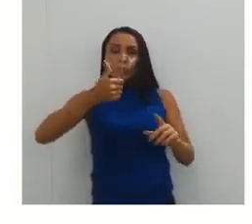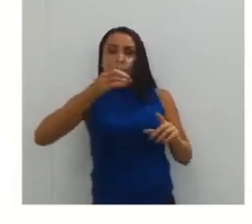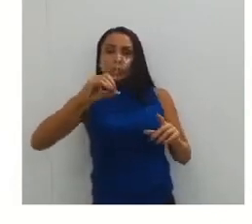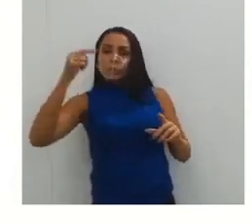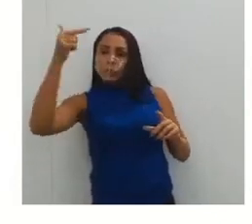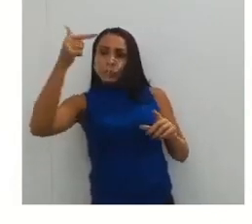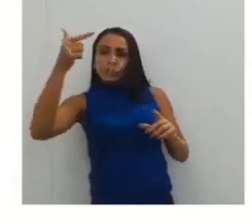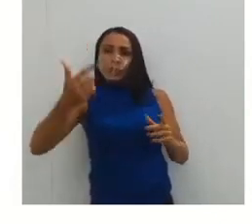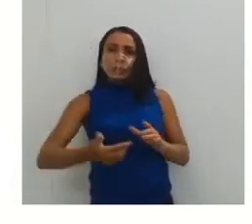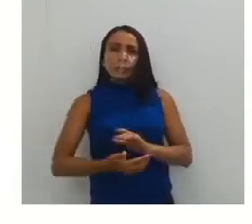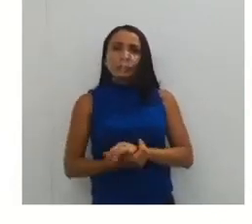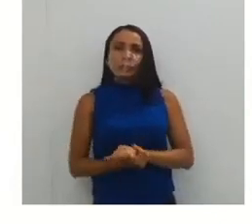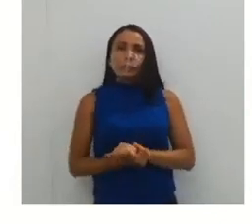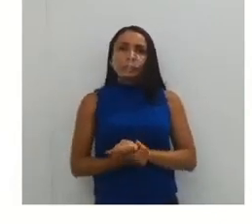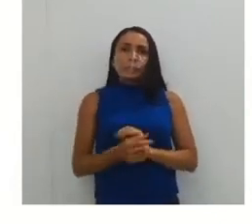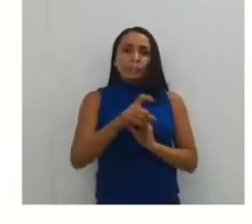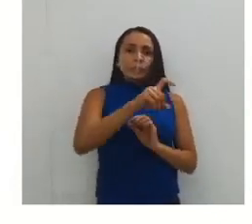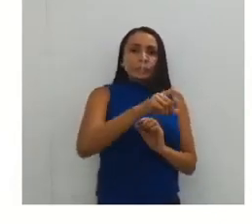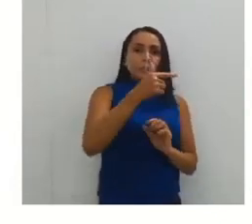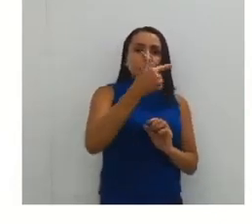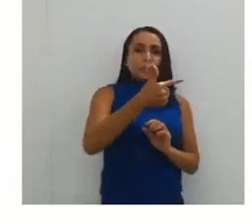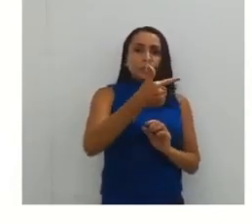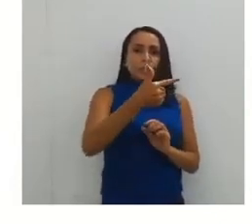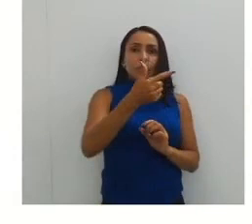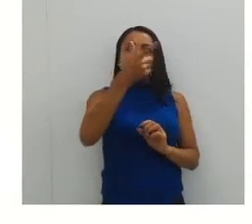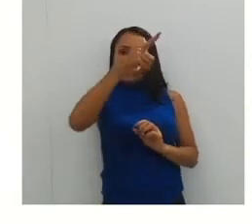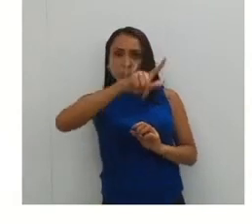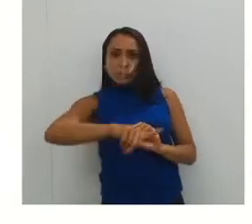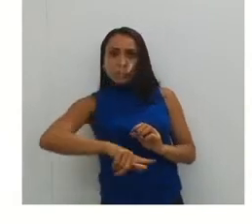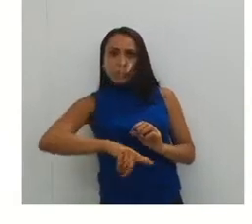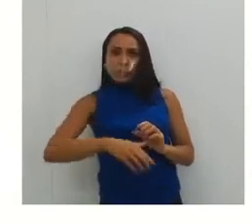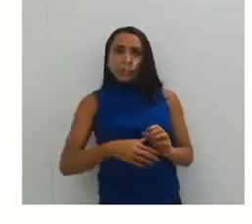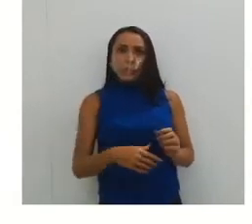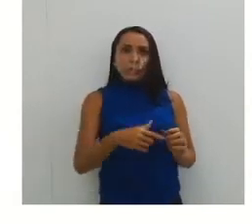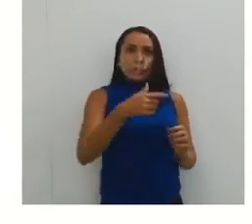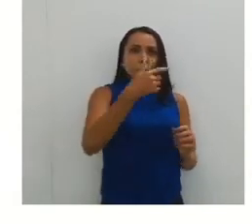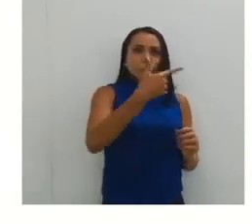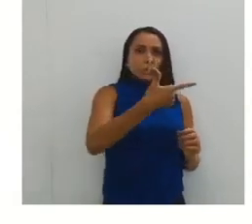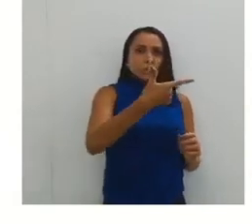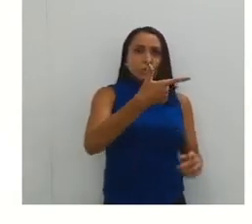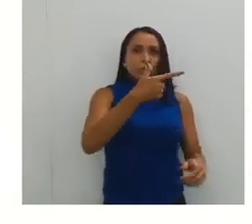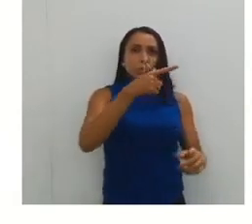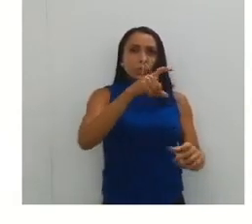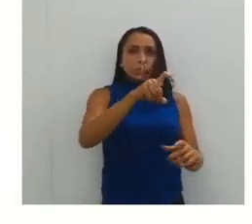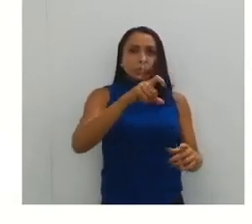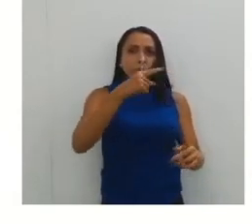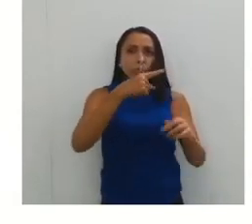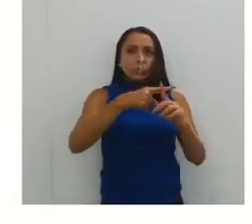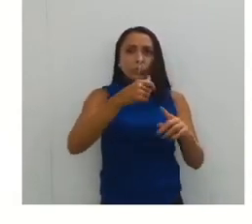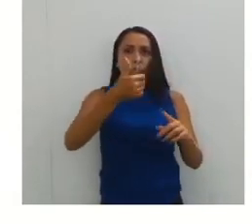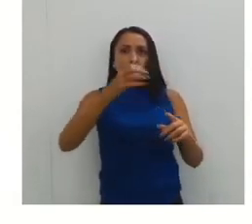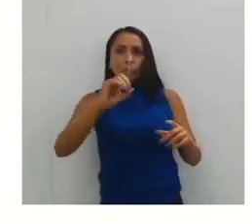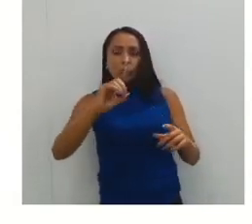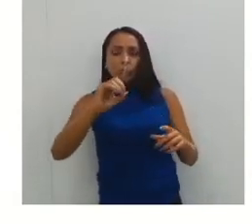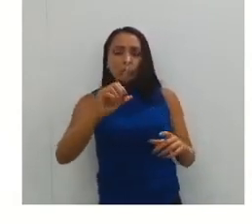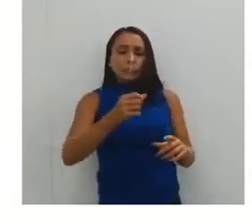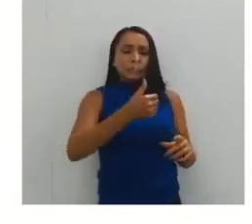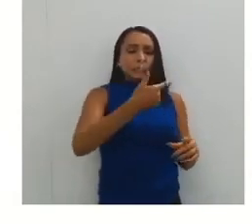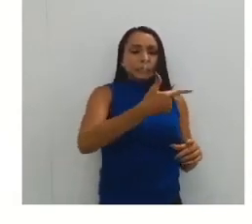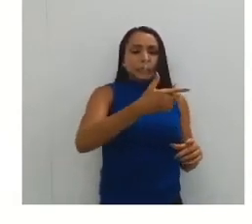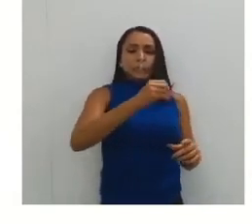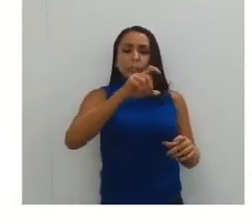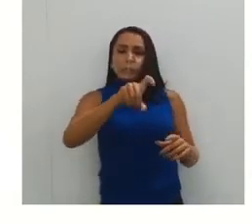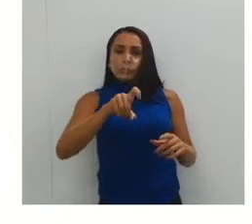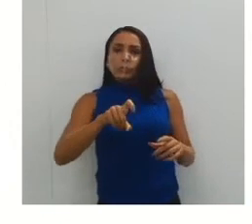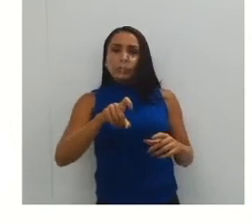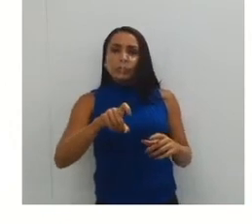né? X ao quadrado é x ao quadrado. Repito. 2x vezes 10 é quem? 20. Porque 2 vezes 10